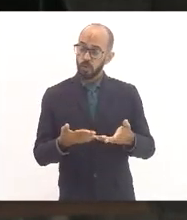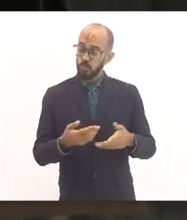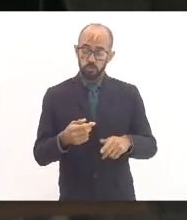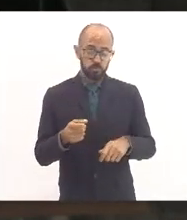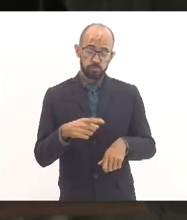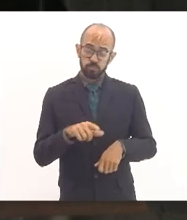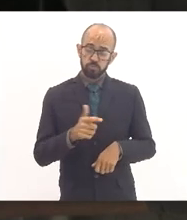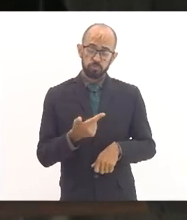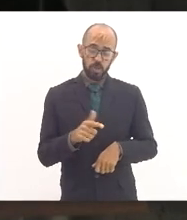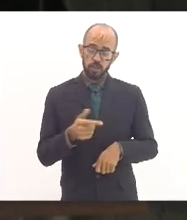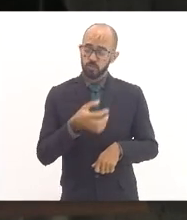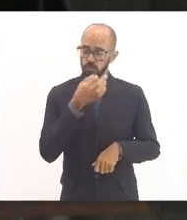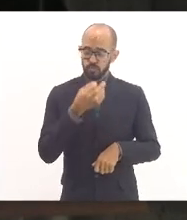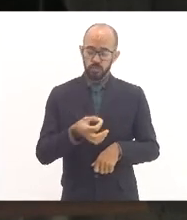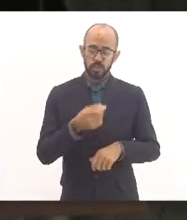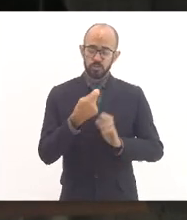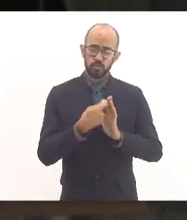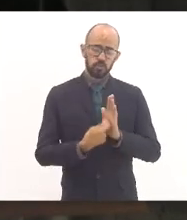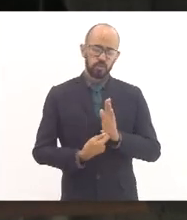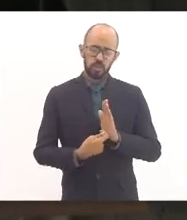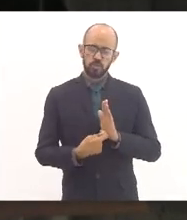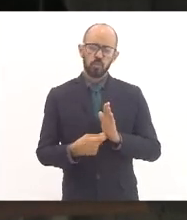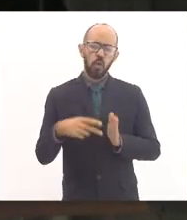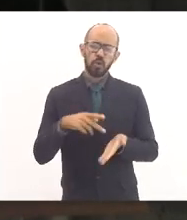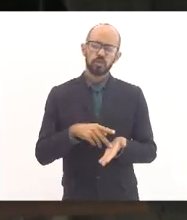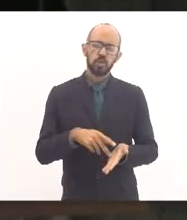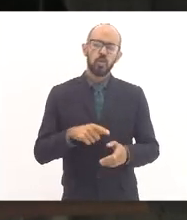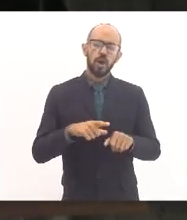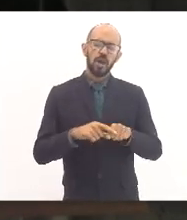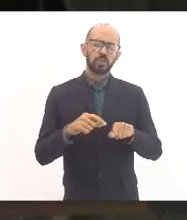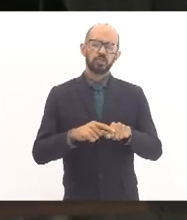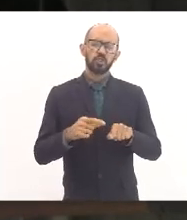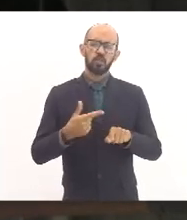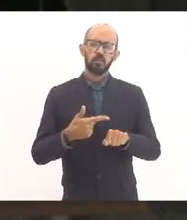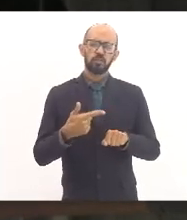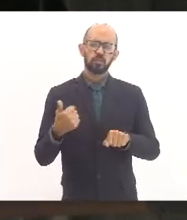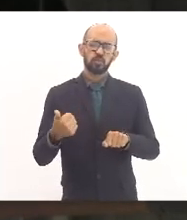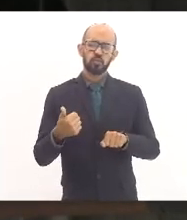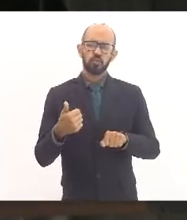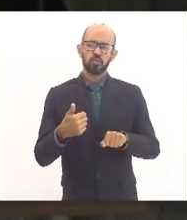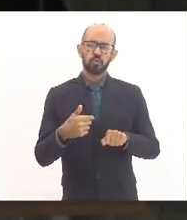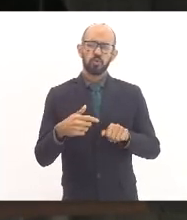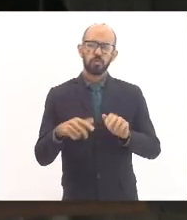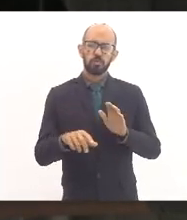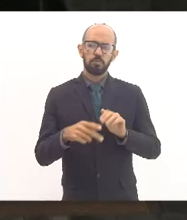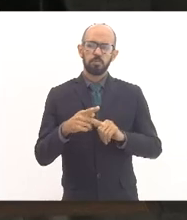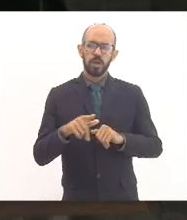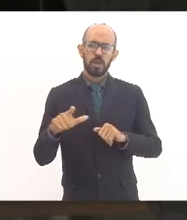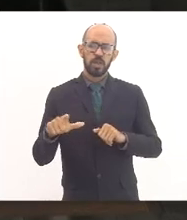injustificável a manutenção do texto original do artigo 21 do projeto de lei 55 de 2021